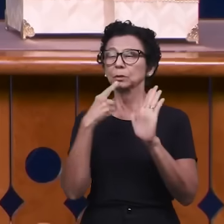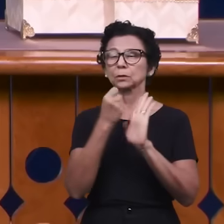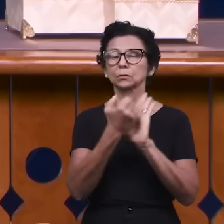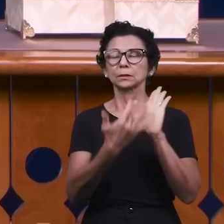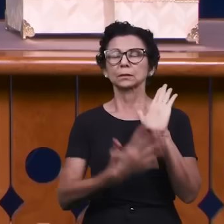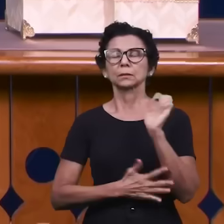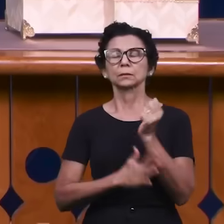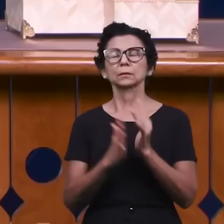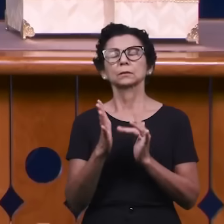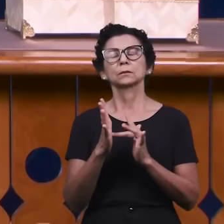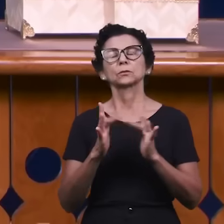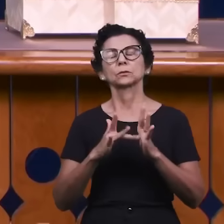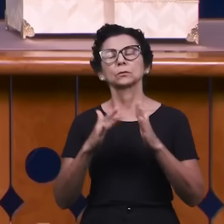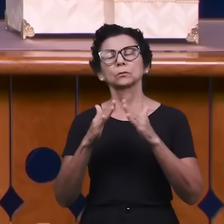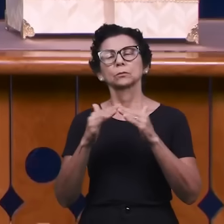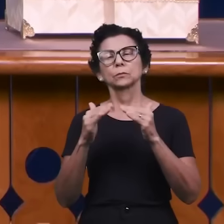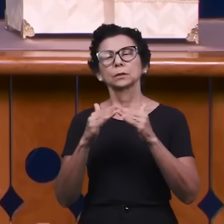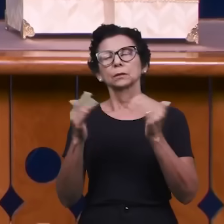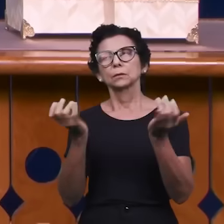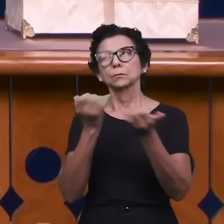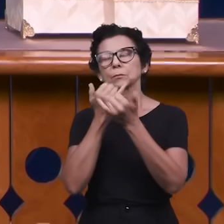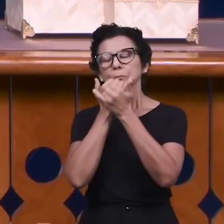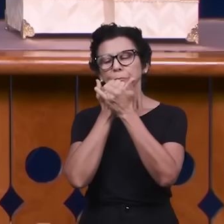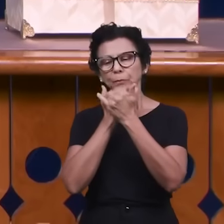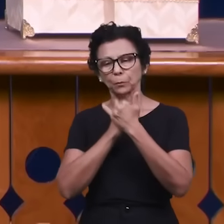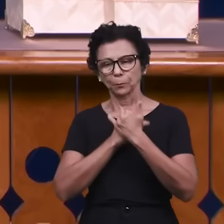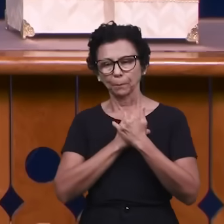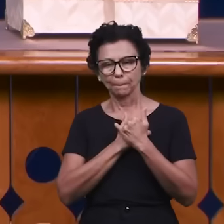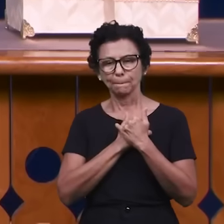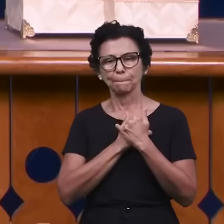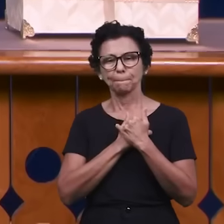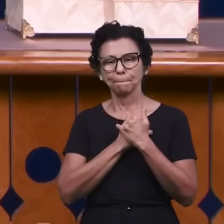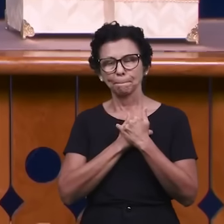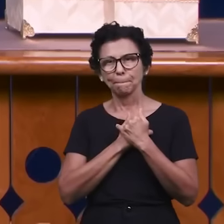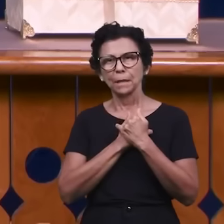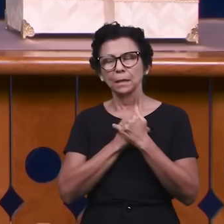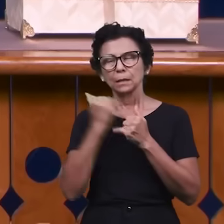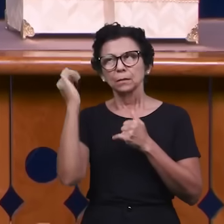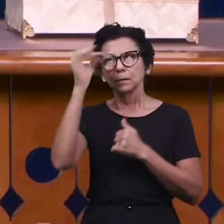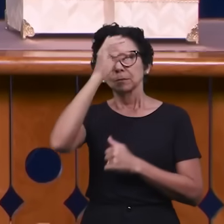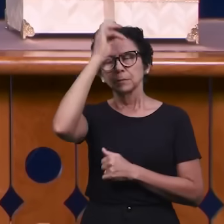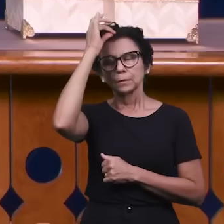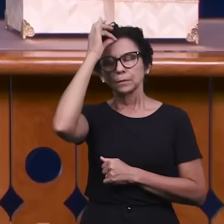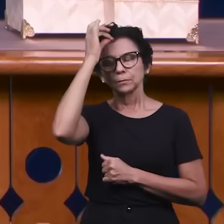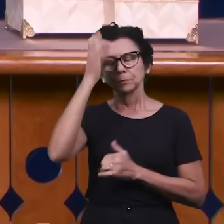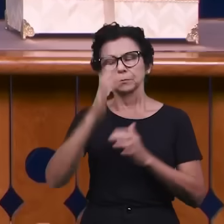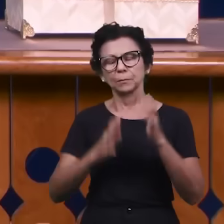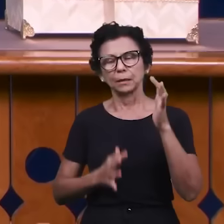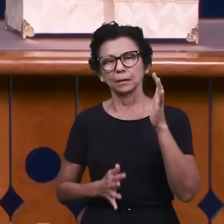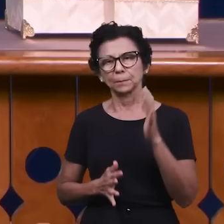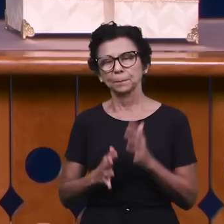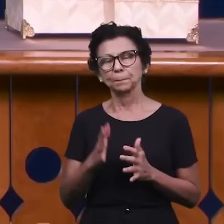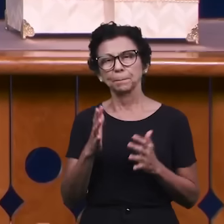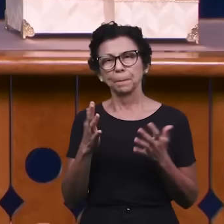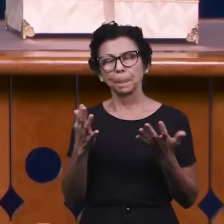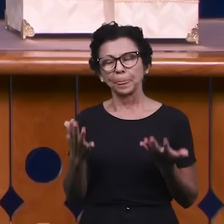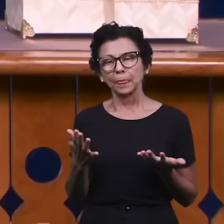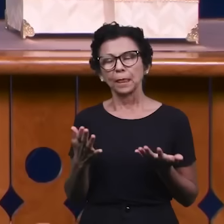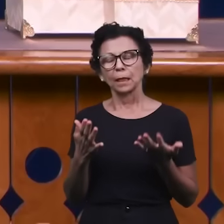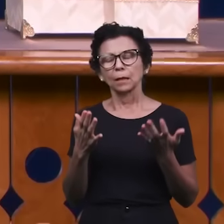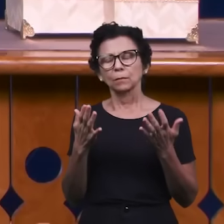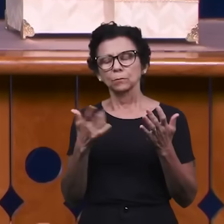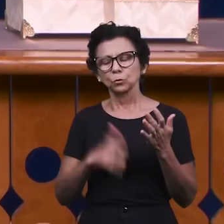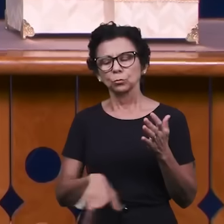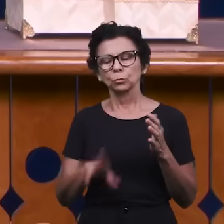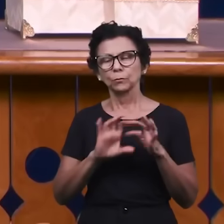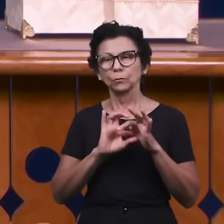Jesus, suplicamos o Teu perdão, o derramar do Teu Espírito para nos dar